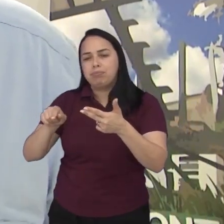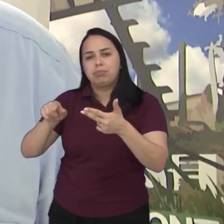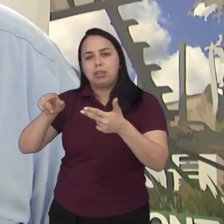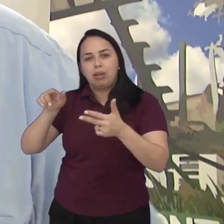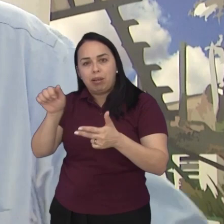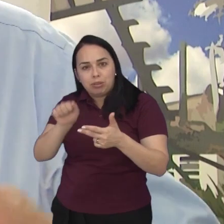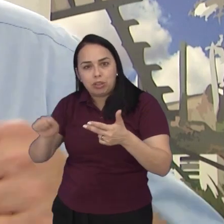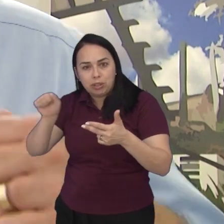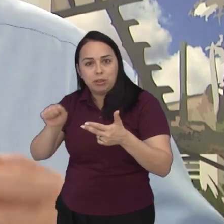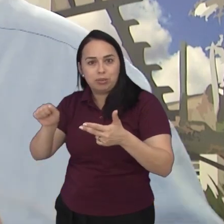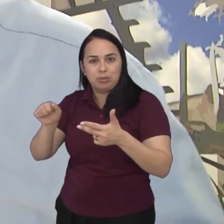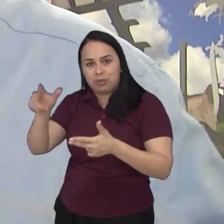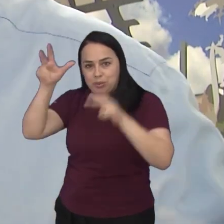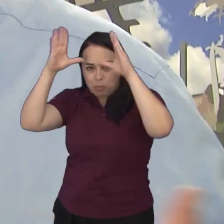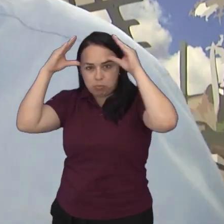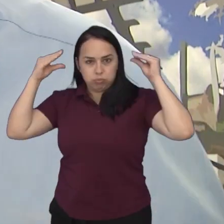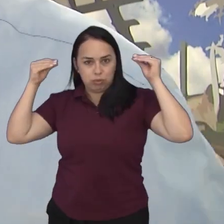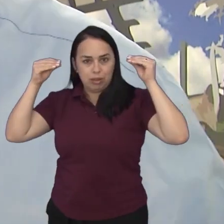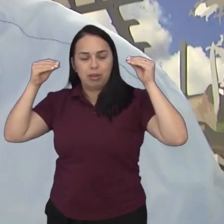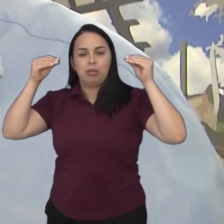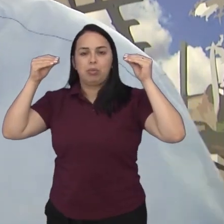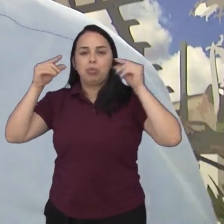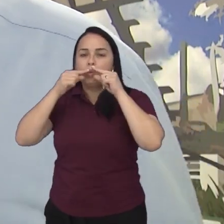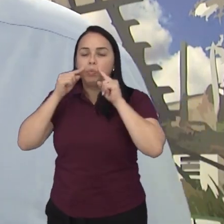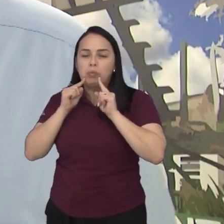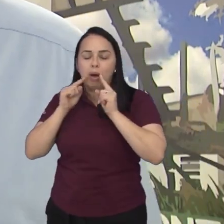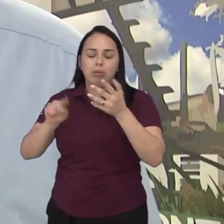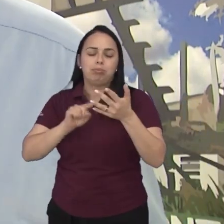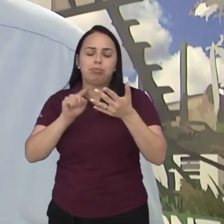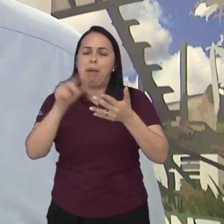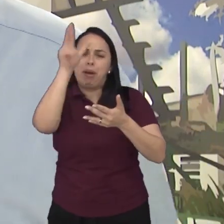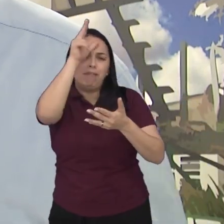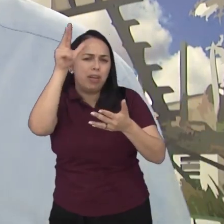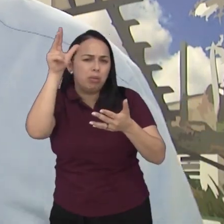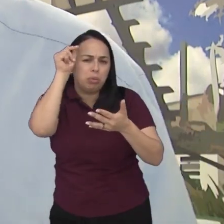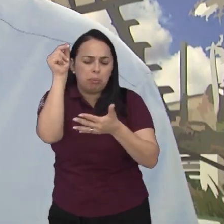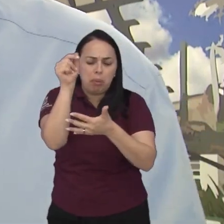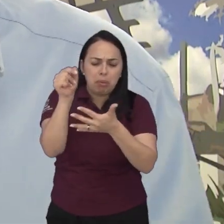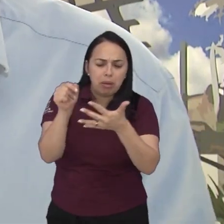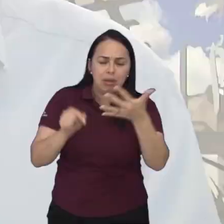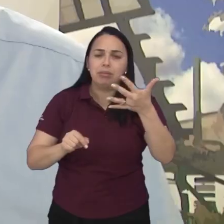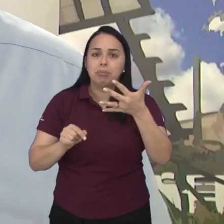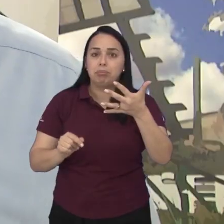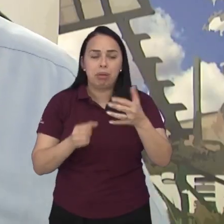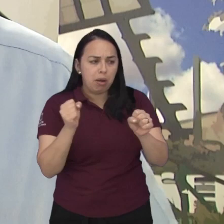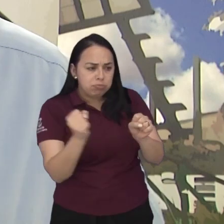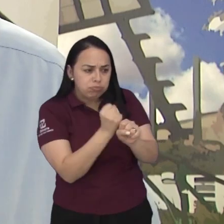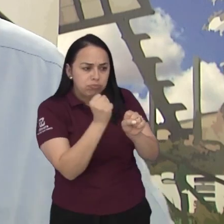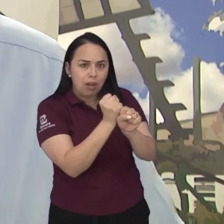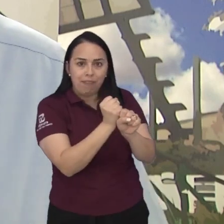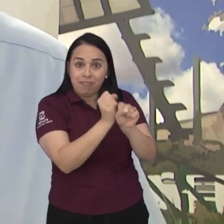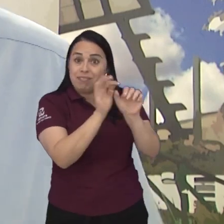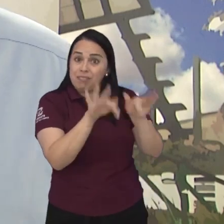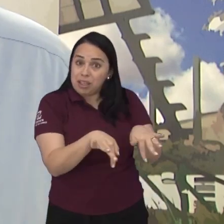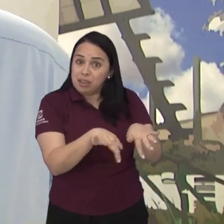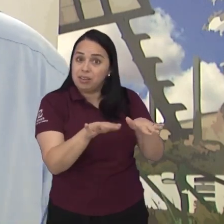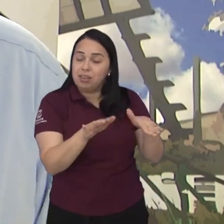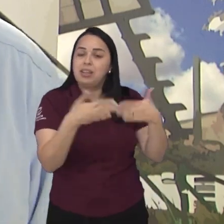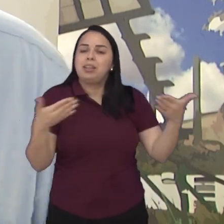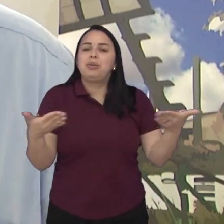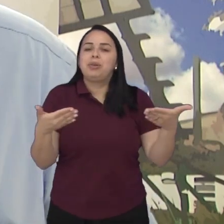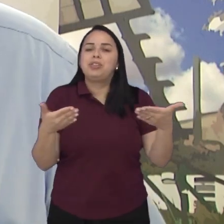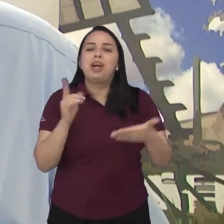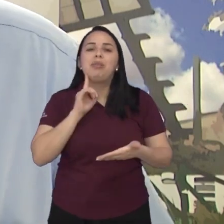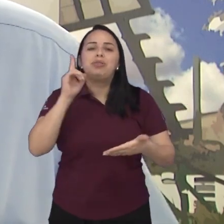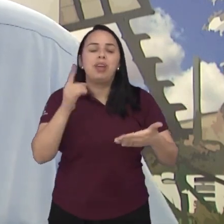várias secretarias, né, reunir todos, empresas, entidades, para que a gente pudesse finalizar, né, com essa data de hoje, dessa